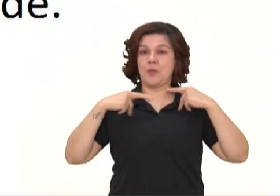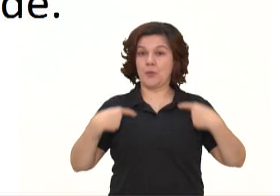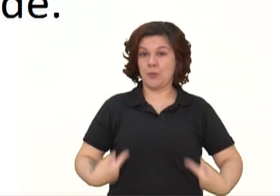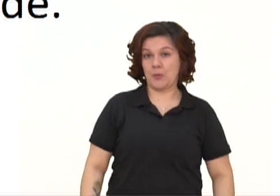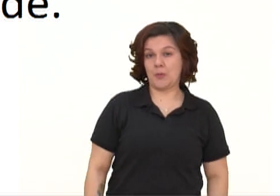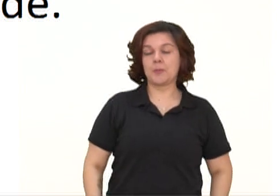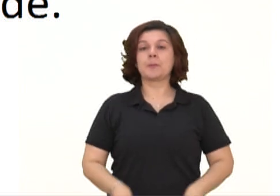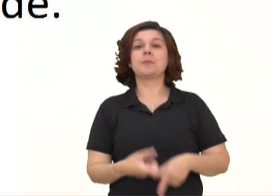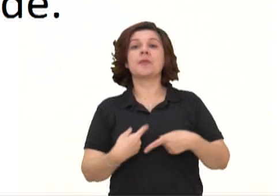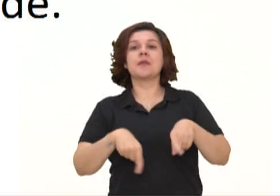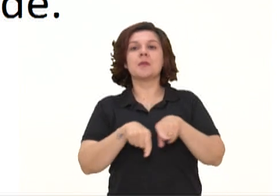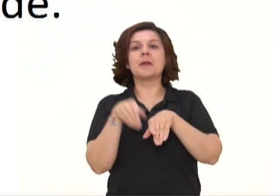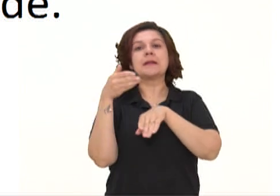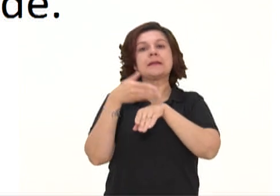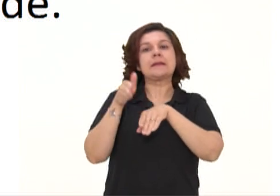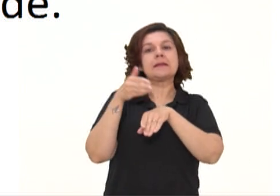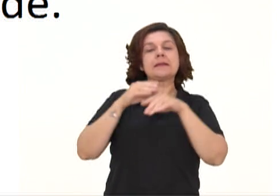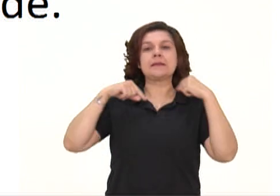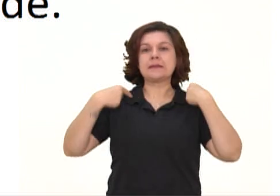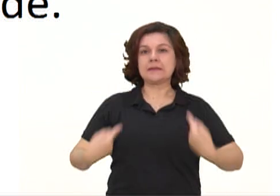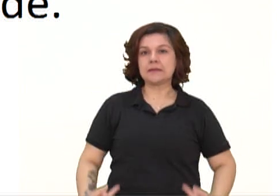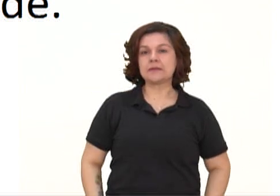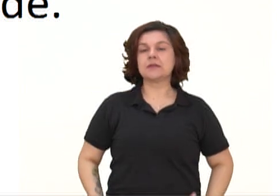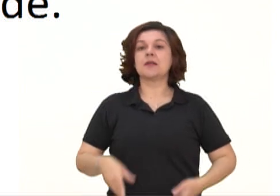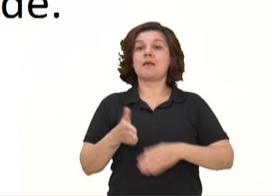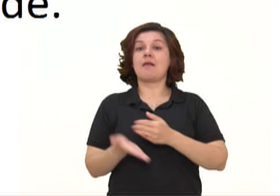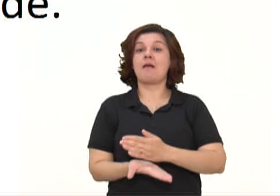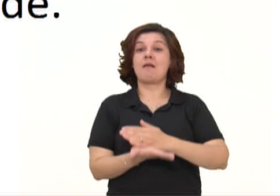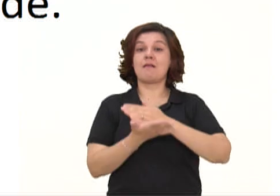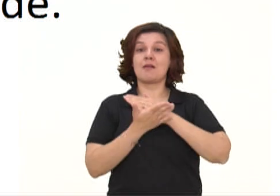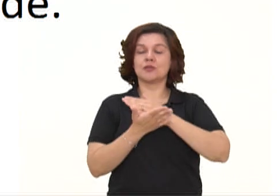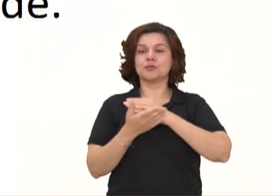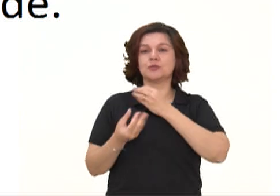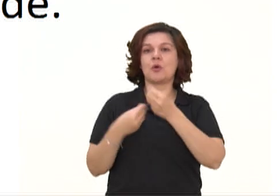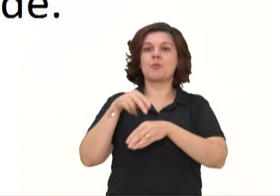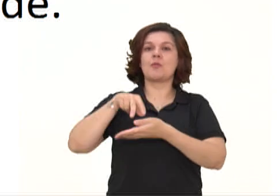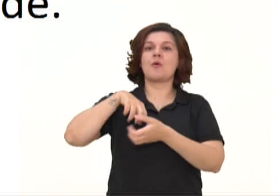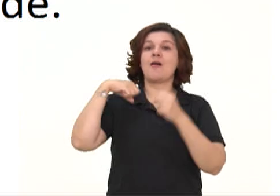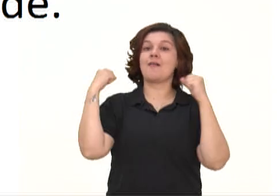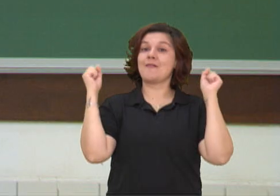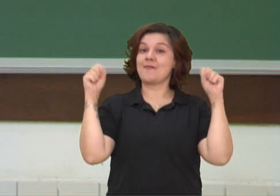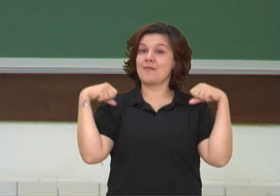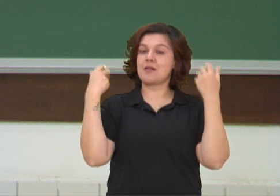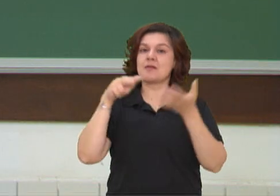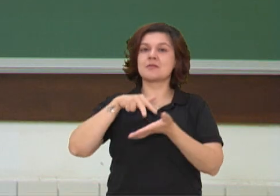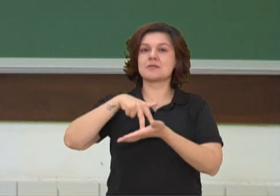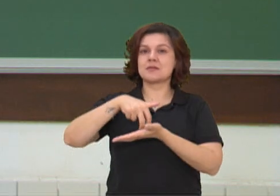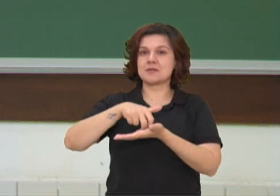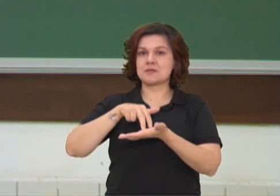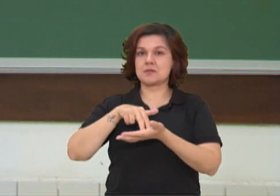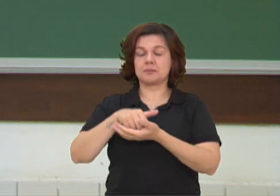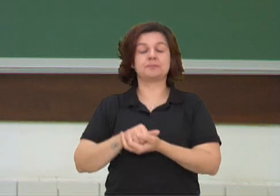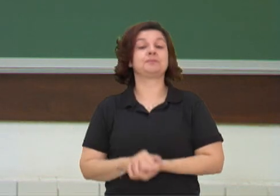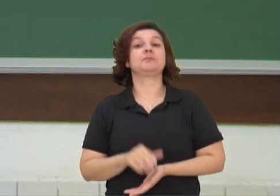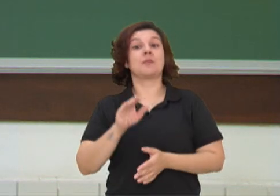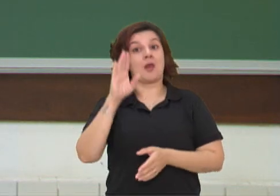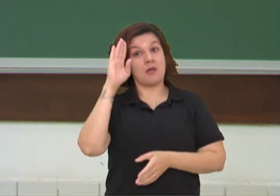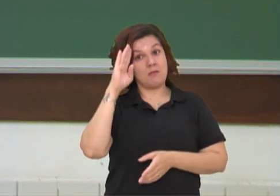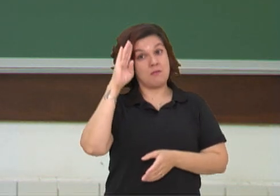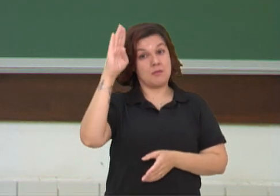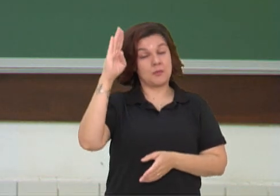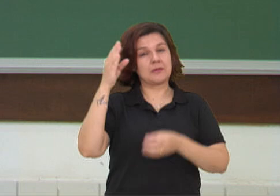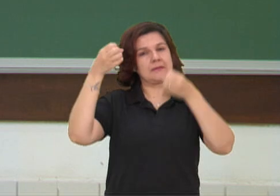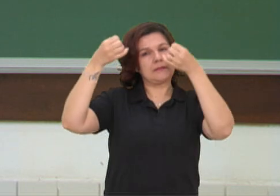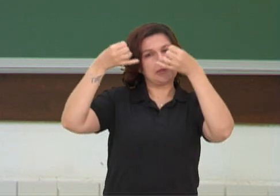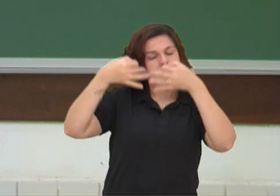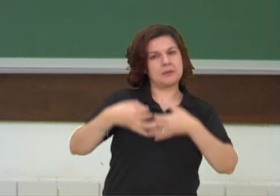e práticas corporais que ajudam a melhorar ali o condicionamento e também a flexibilidade. É importante dizer que para a